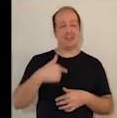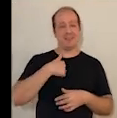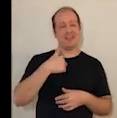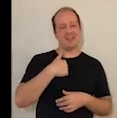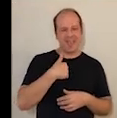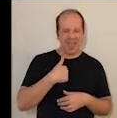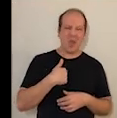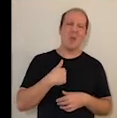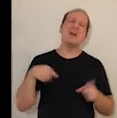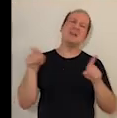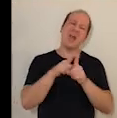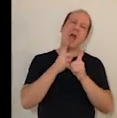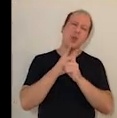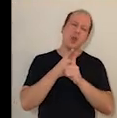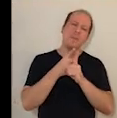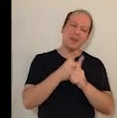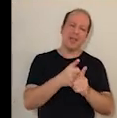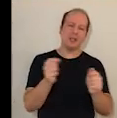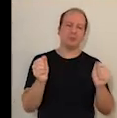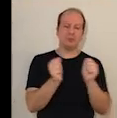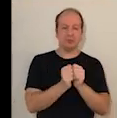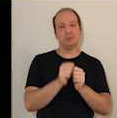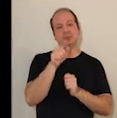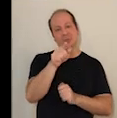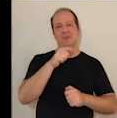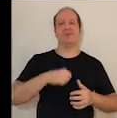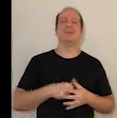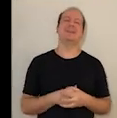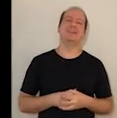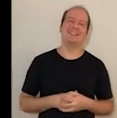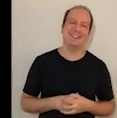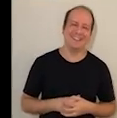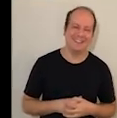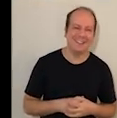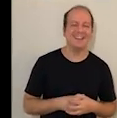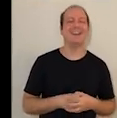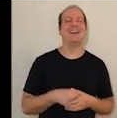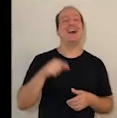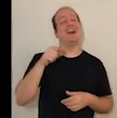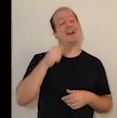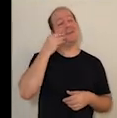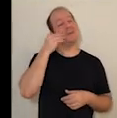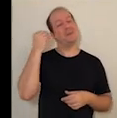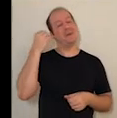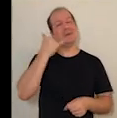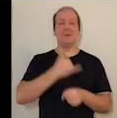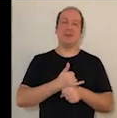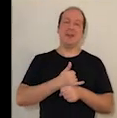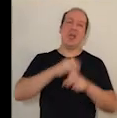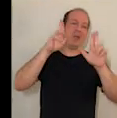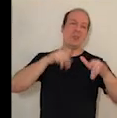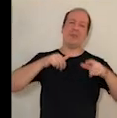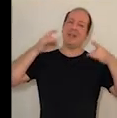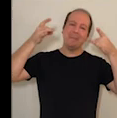saio. Raça! Sai. E eu saio acompanhado junto com o senhor.